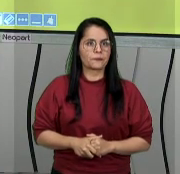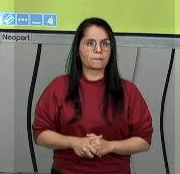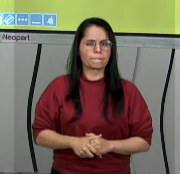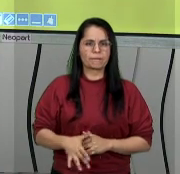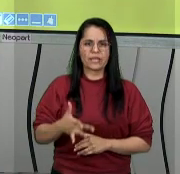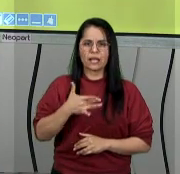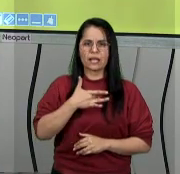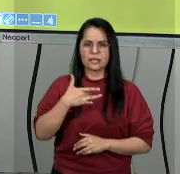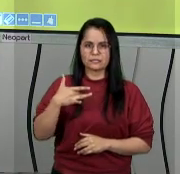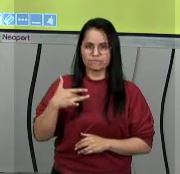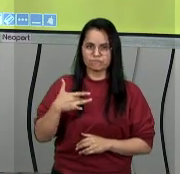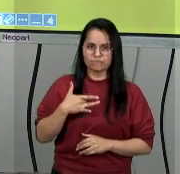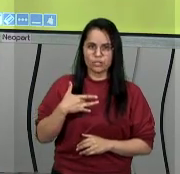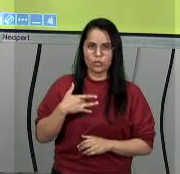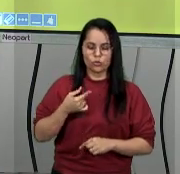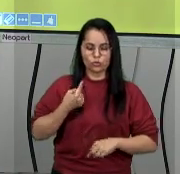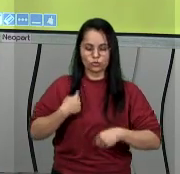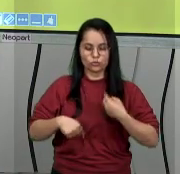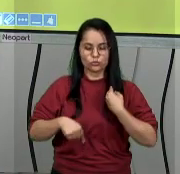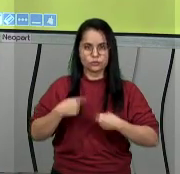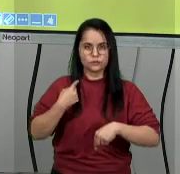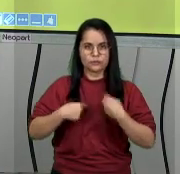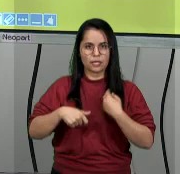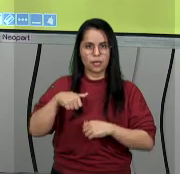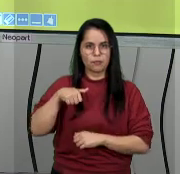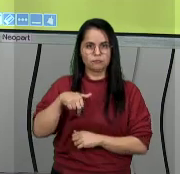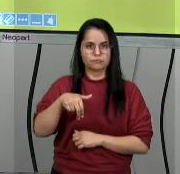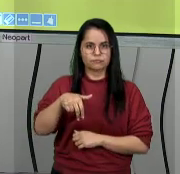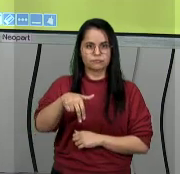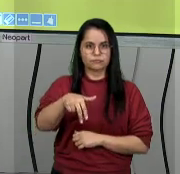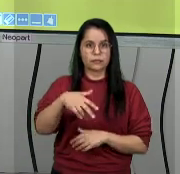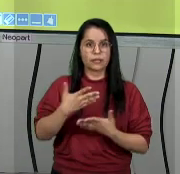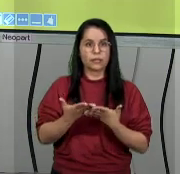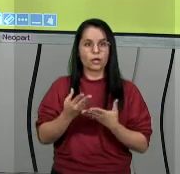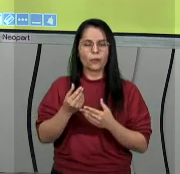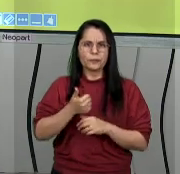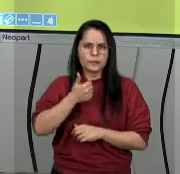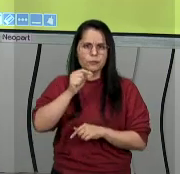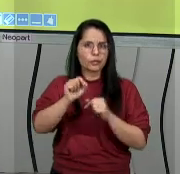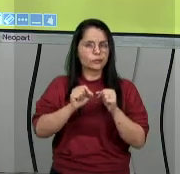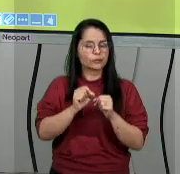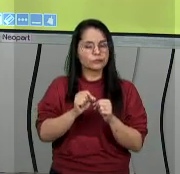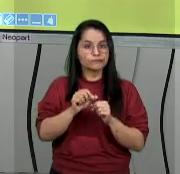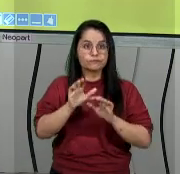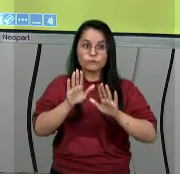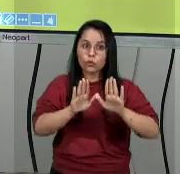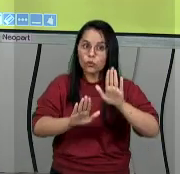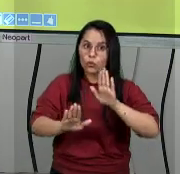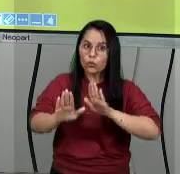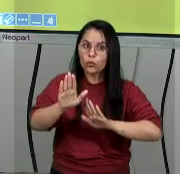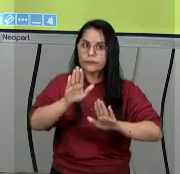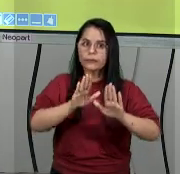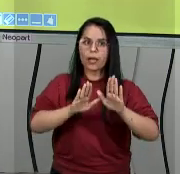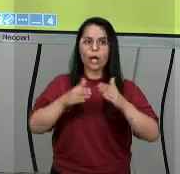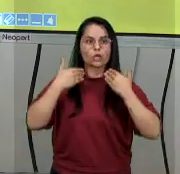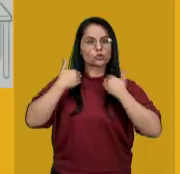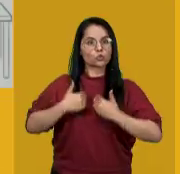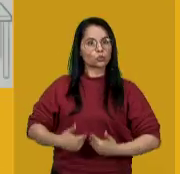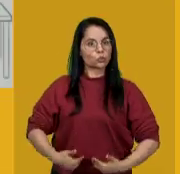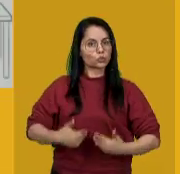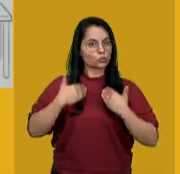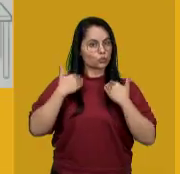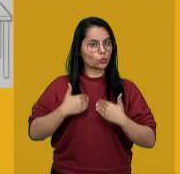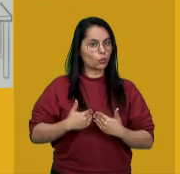A saúde do sistema locomotor. Primeiro, gente, cuidado com a postura.